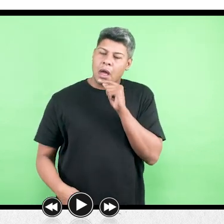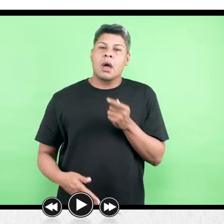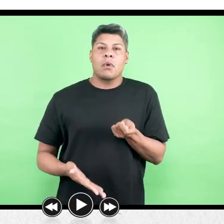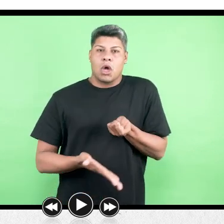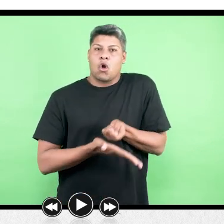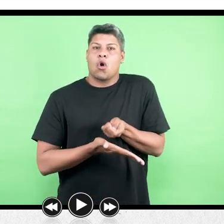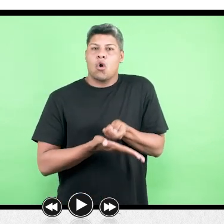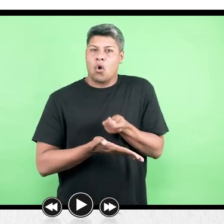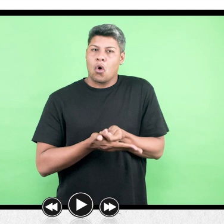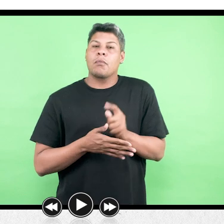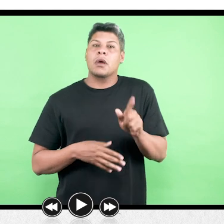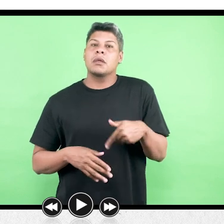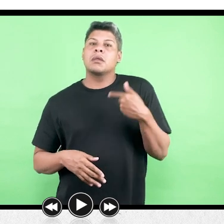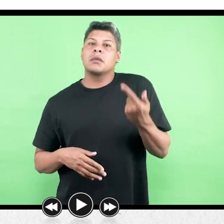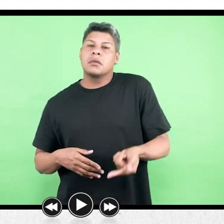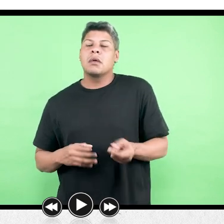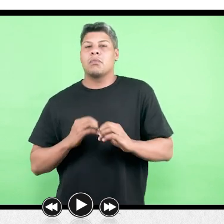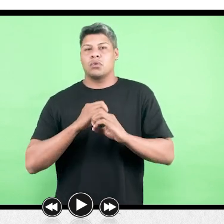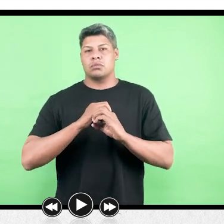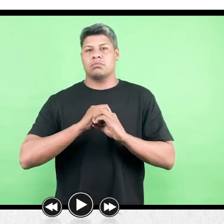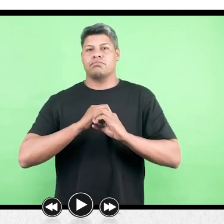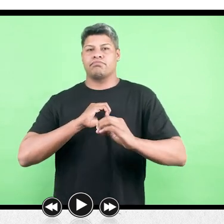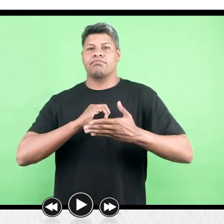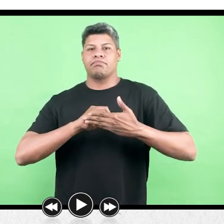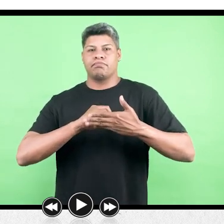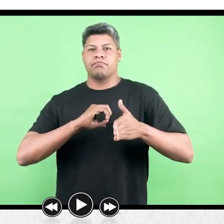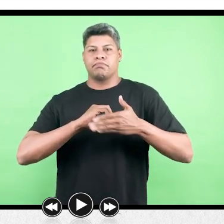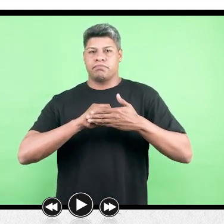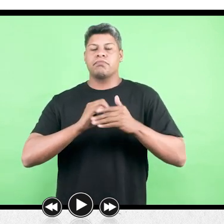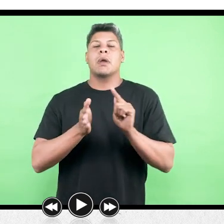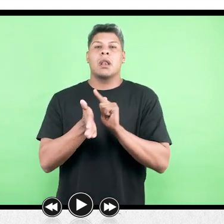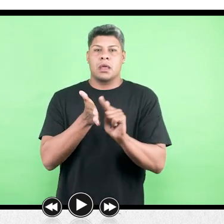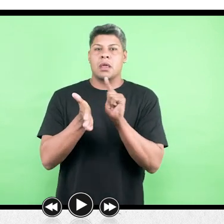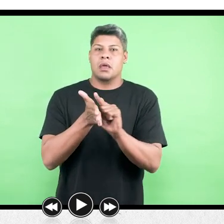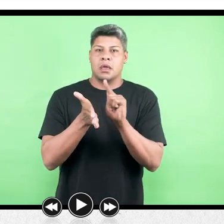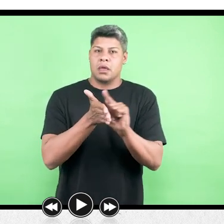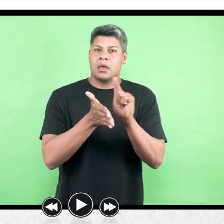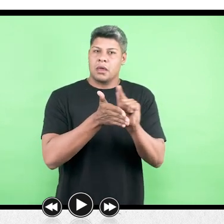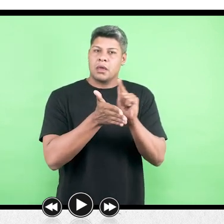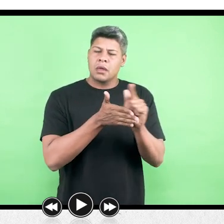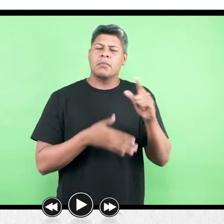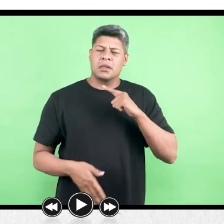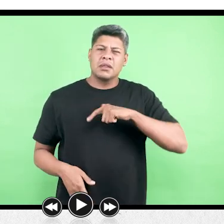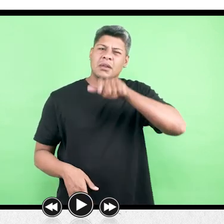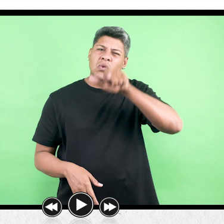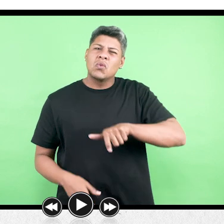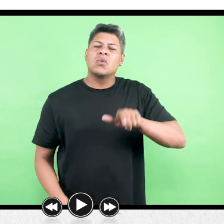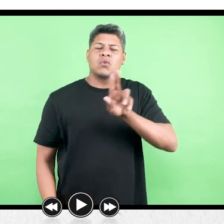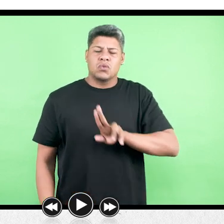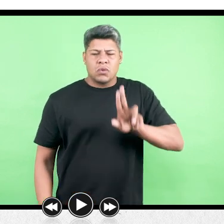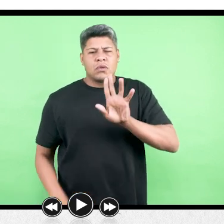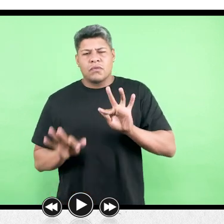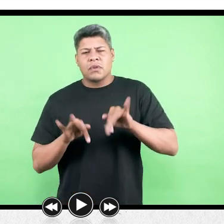cobra. Depois ela coleta o nosso esgoto, trata e vai ter um efluente final, enfim, nos